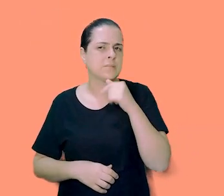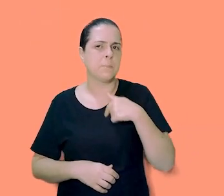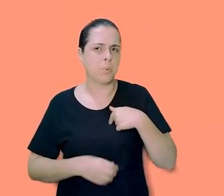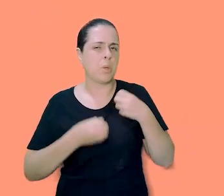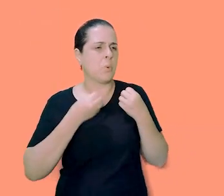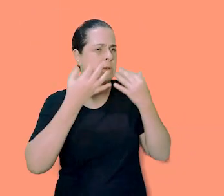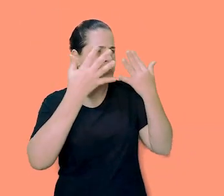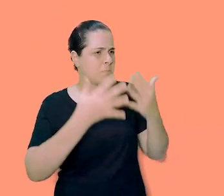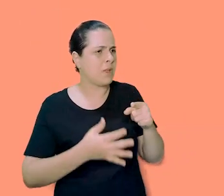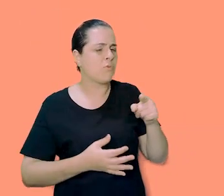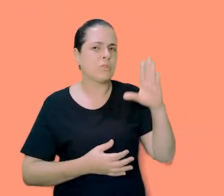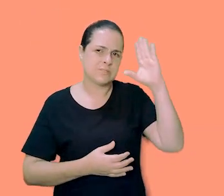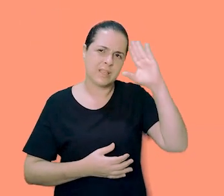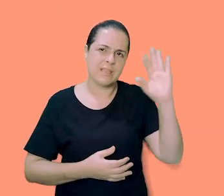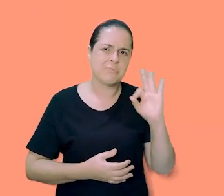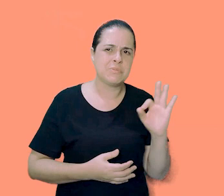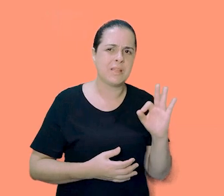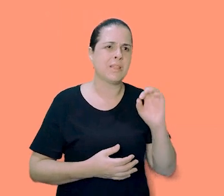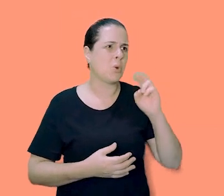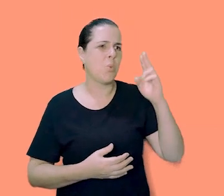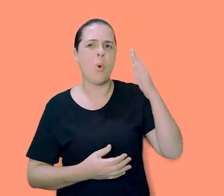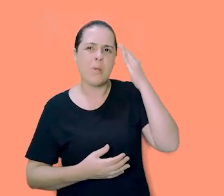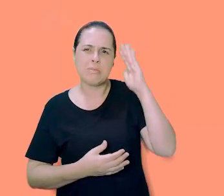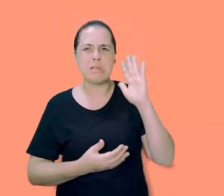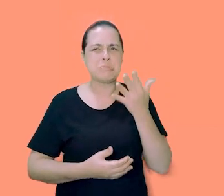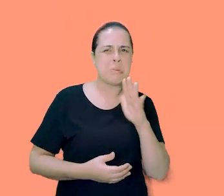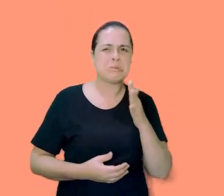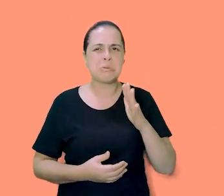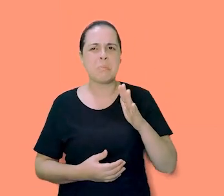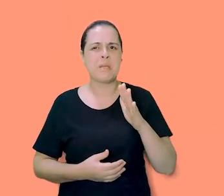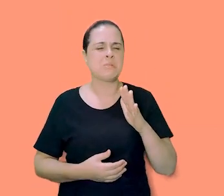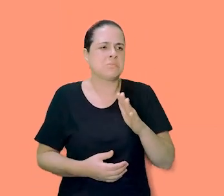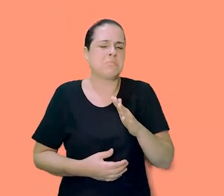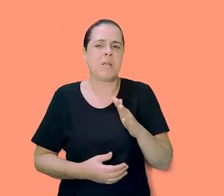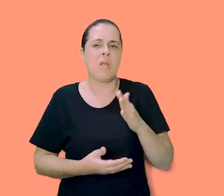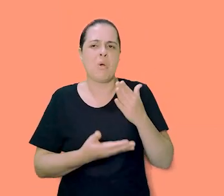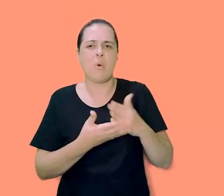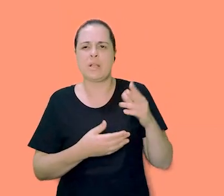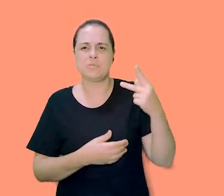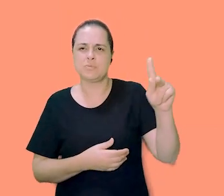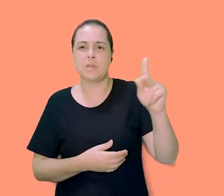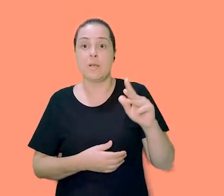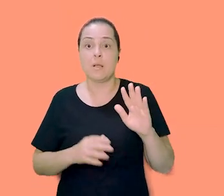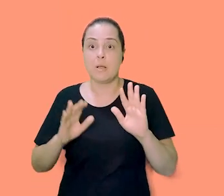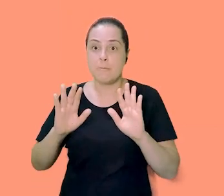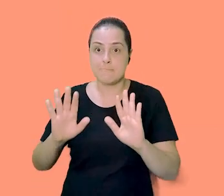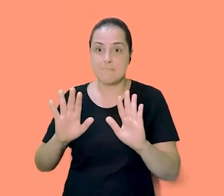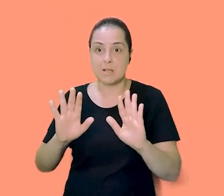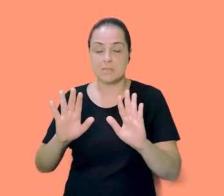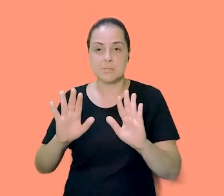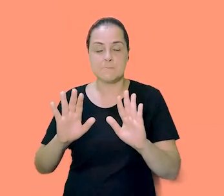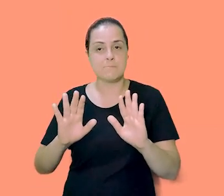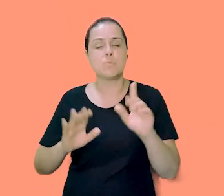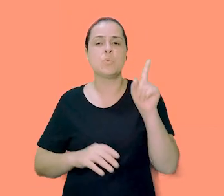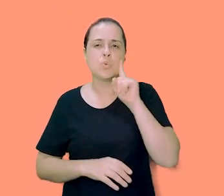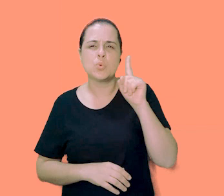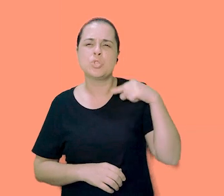que entende o resto, etc. A gente até faz isso erradamente no dia a dia, porque tem